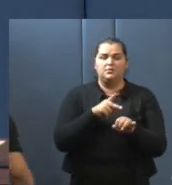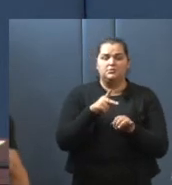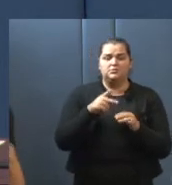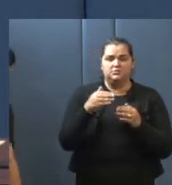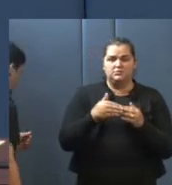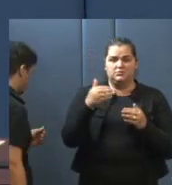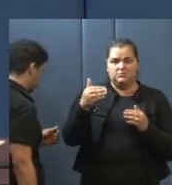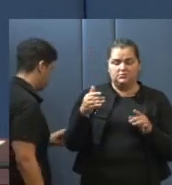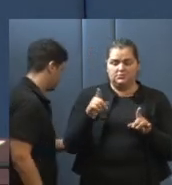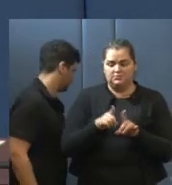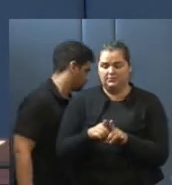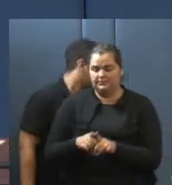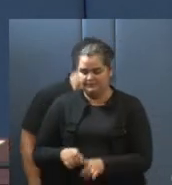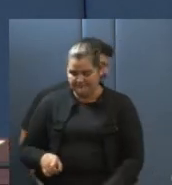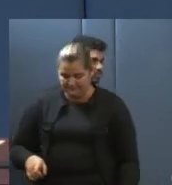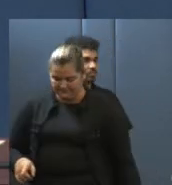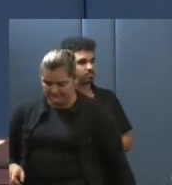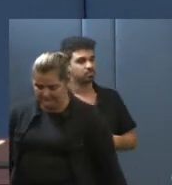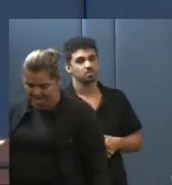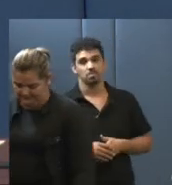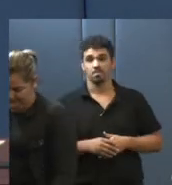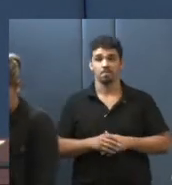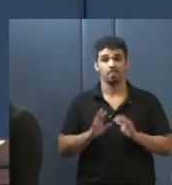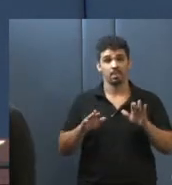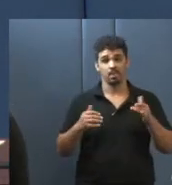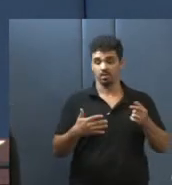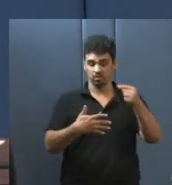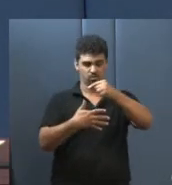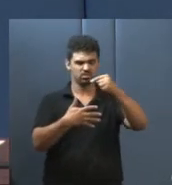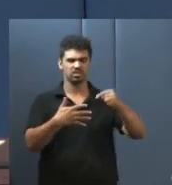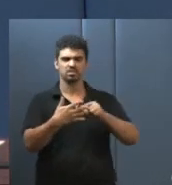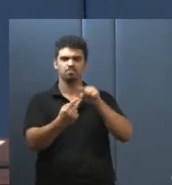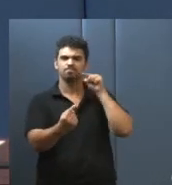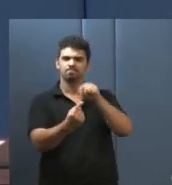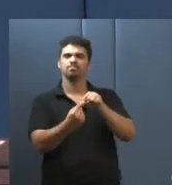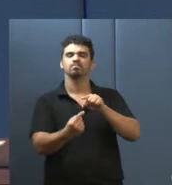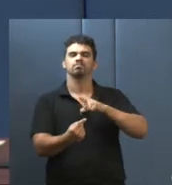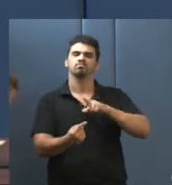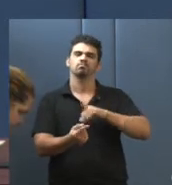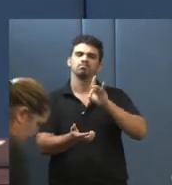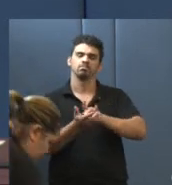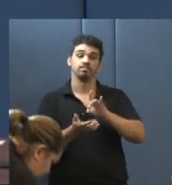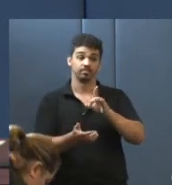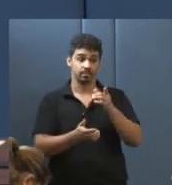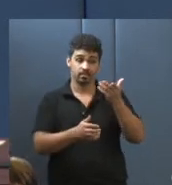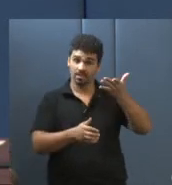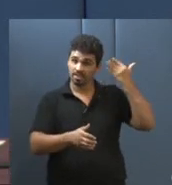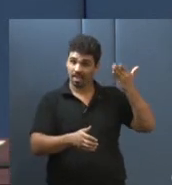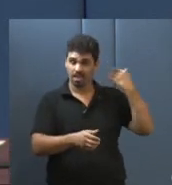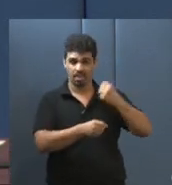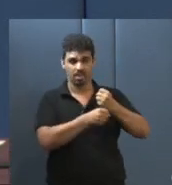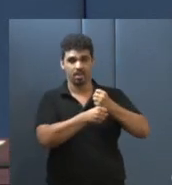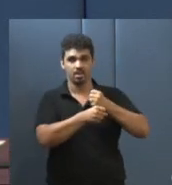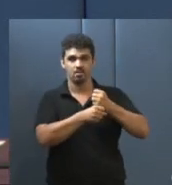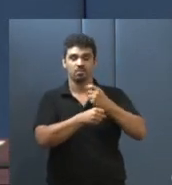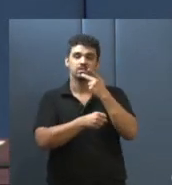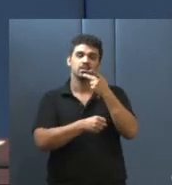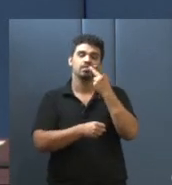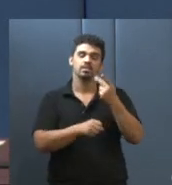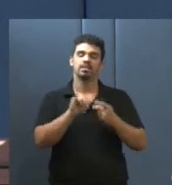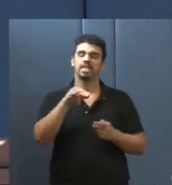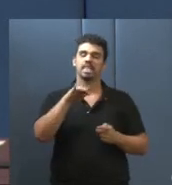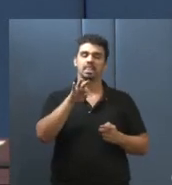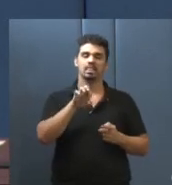dos países enquadráveis na ferramenta, os requisitos foram muito objetivos. No caso, na época, nós estávamos falando de PIB per